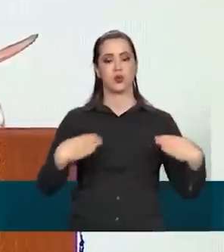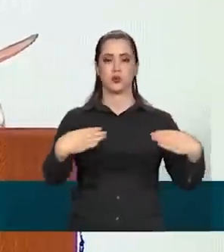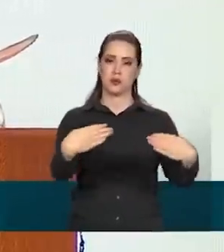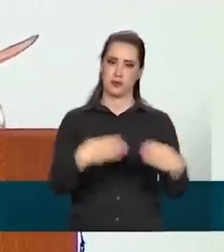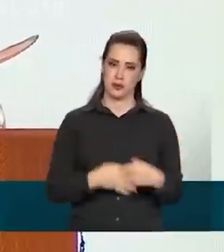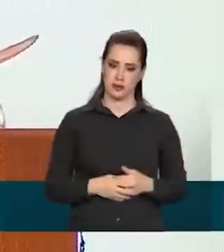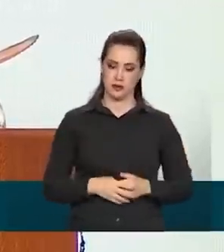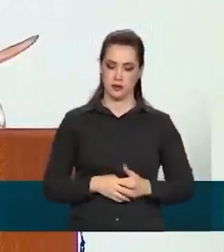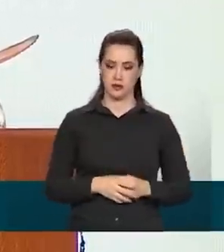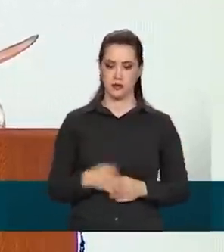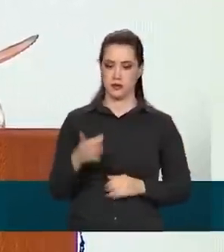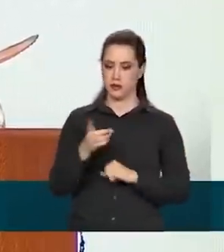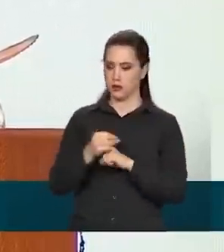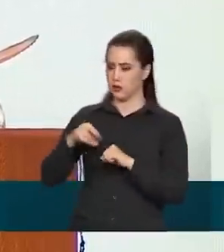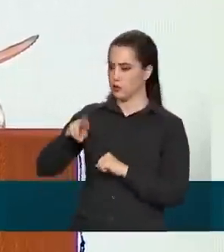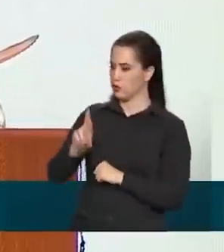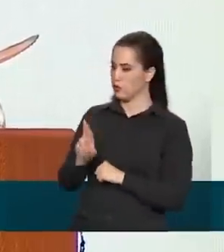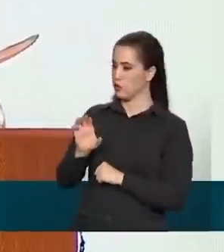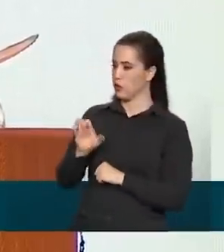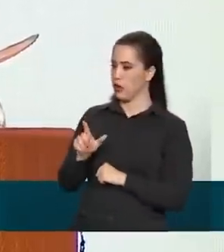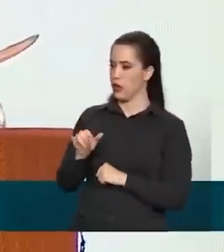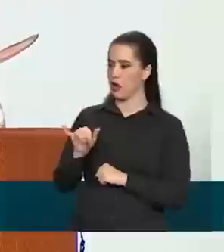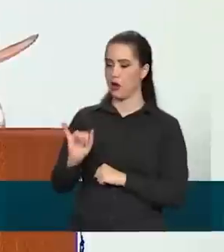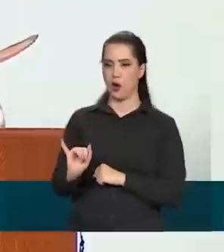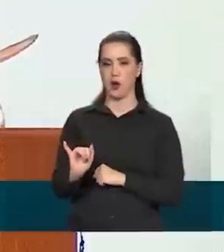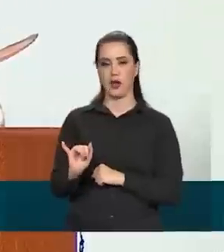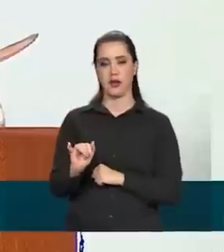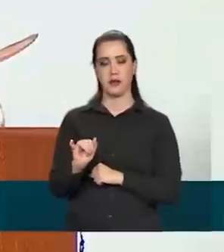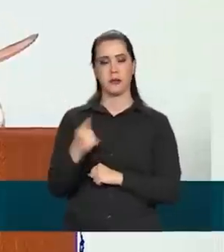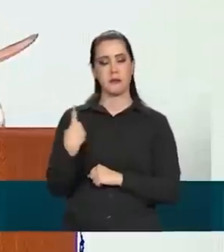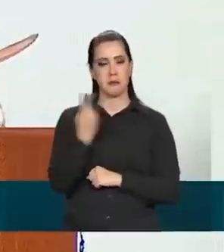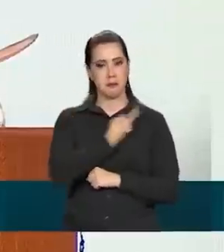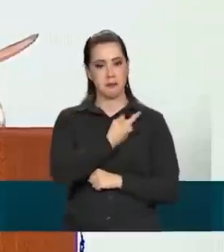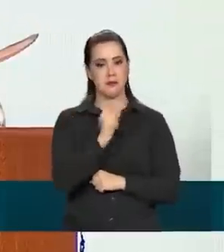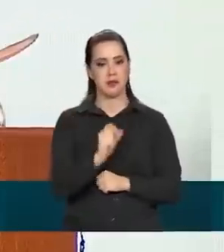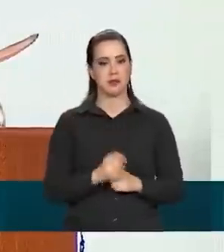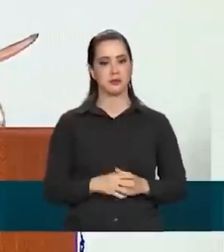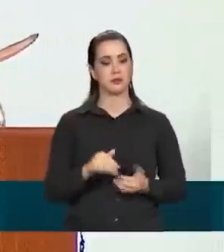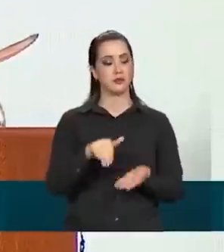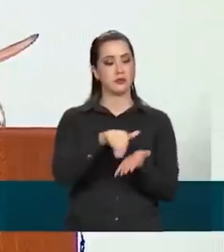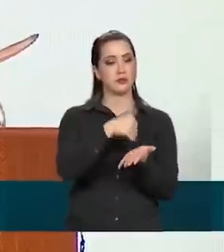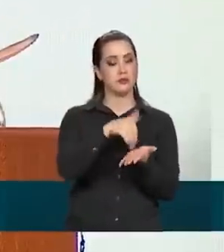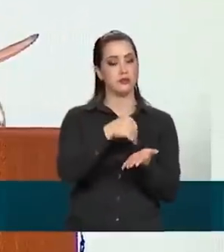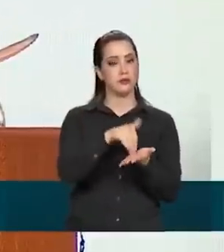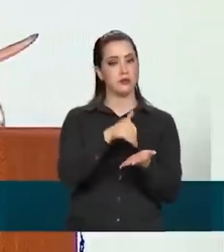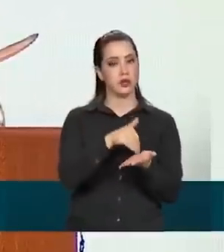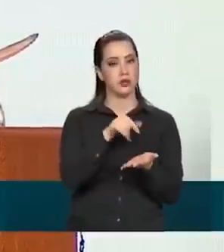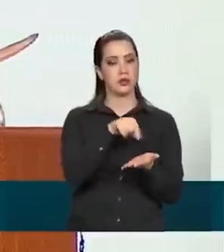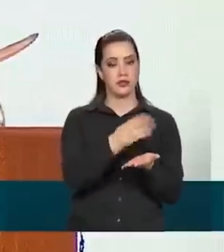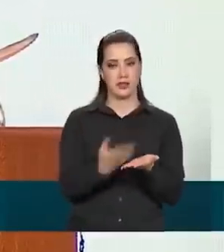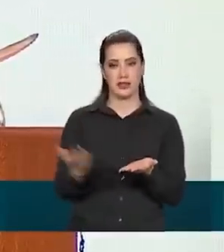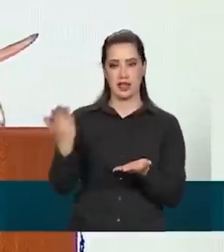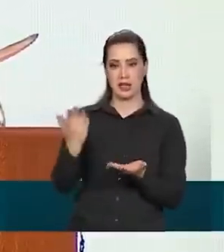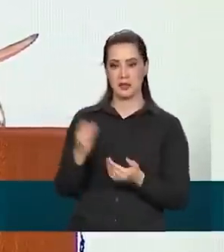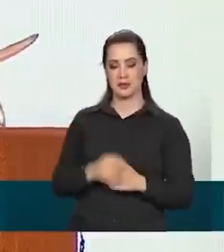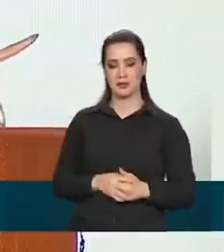ministerial, Dr. Eloy Terena, que será o nosso secretário executivo.